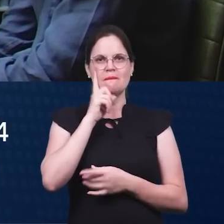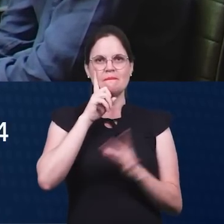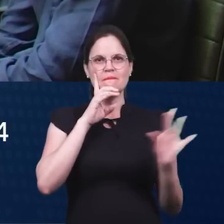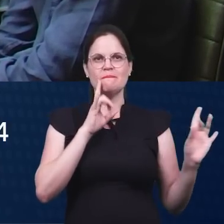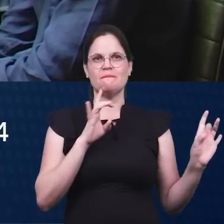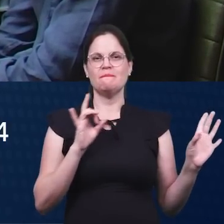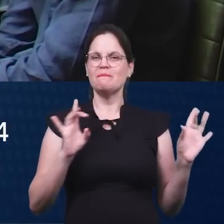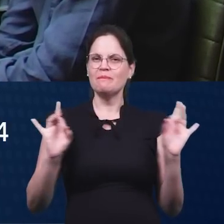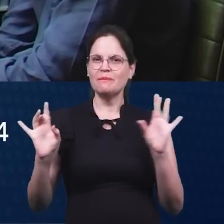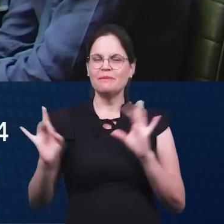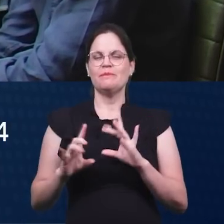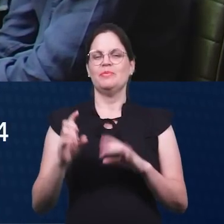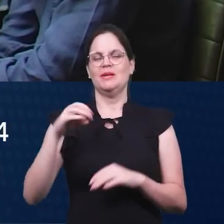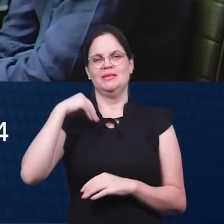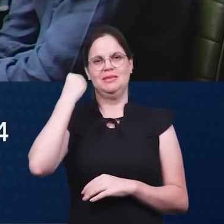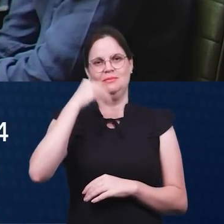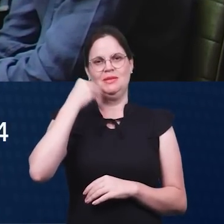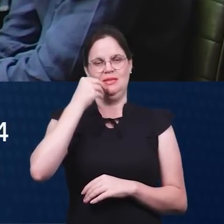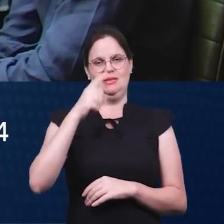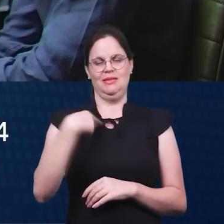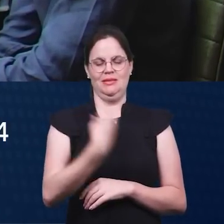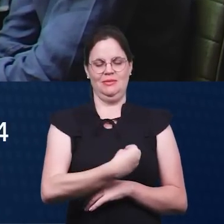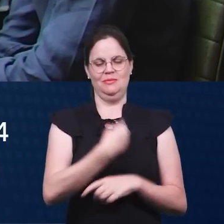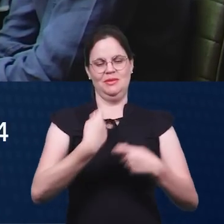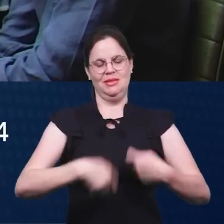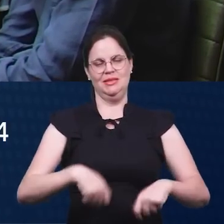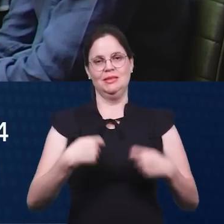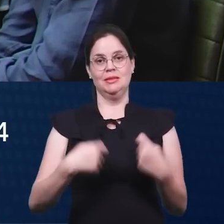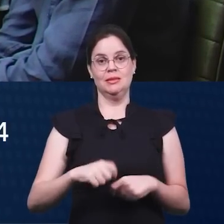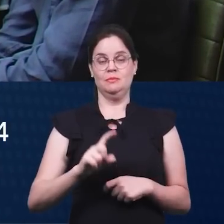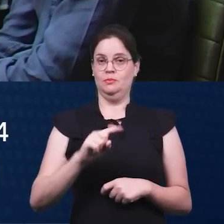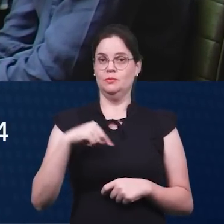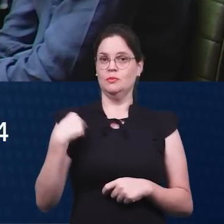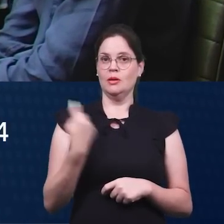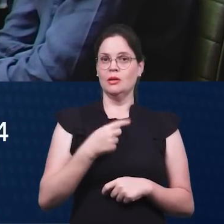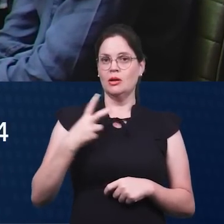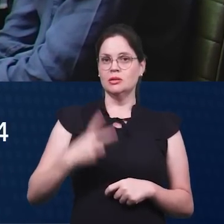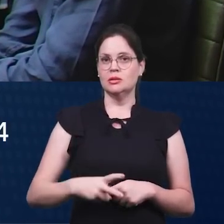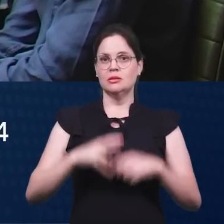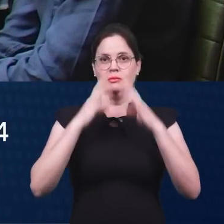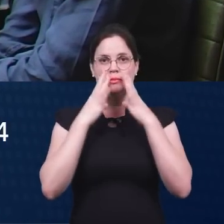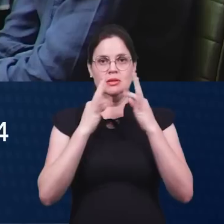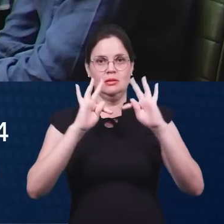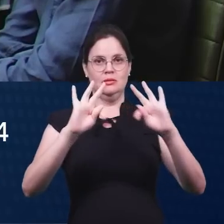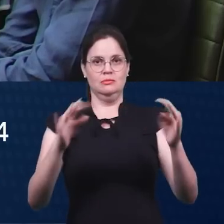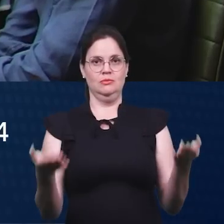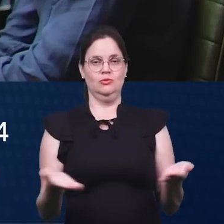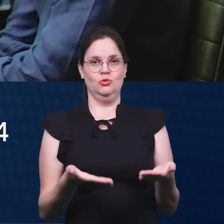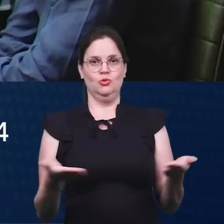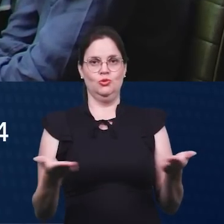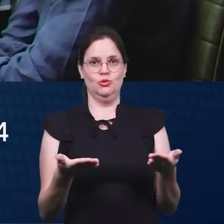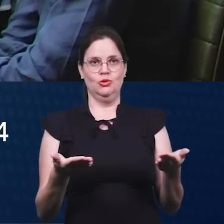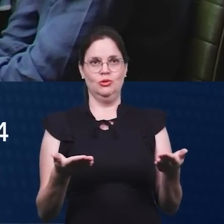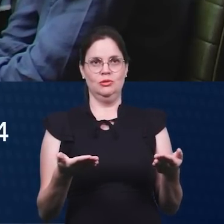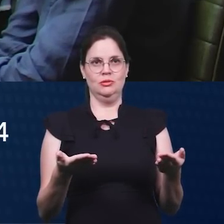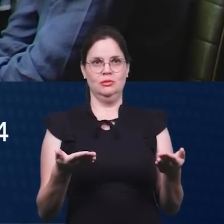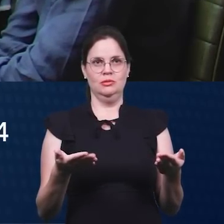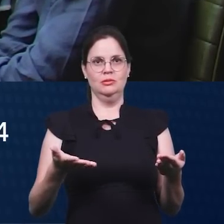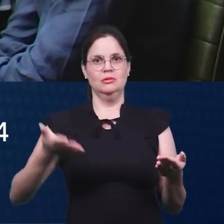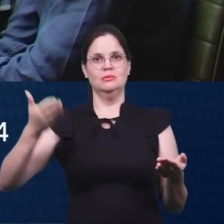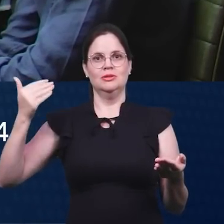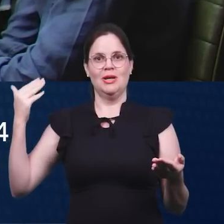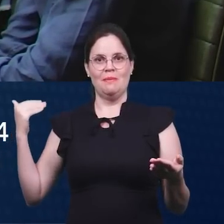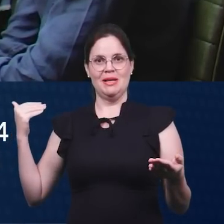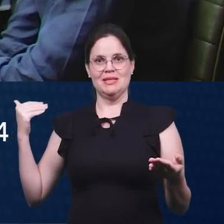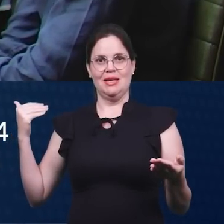as experiências possam ser diárias em nossas vidas, né? Que nós possamos contar uma experiência do hoje. Uma experiência do ontem, que não